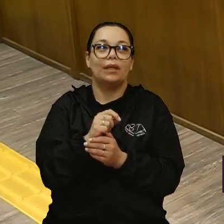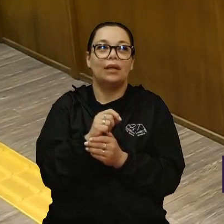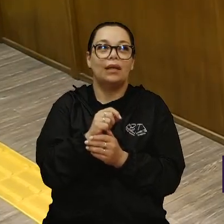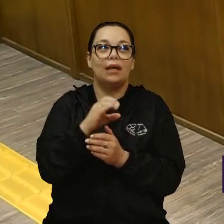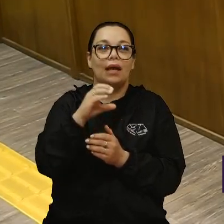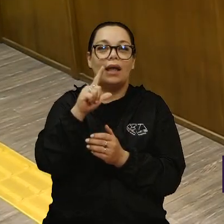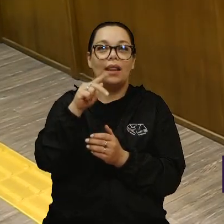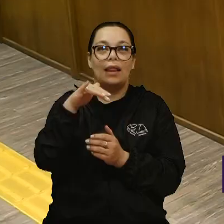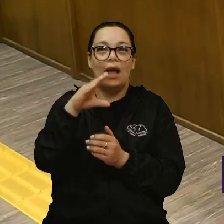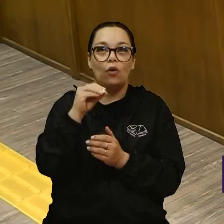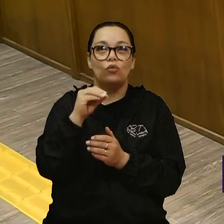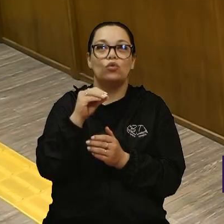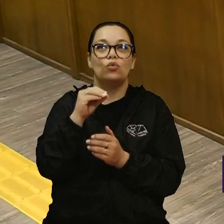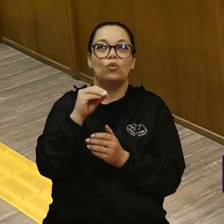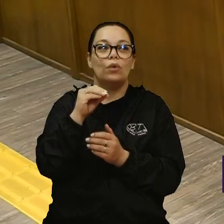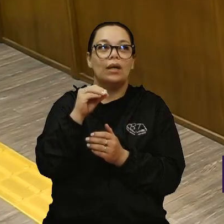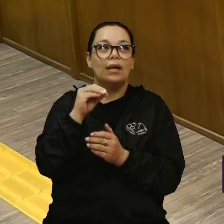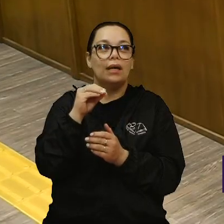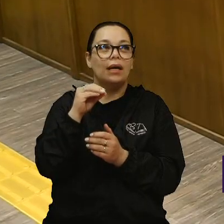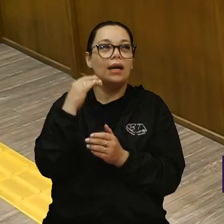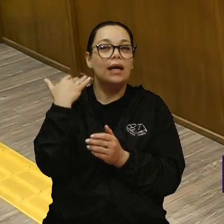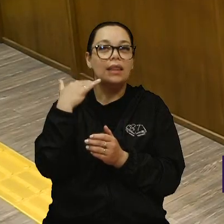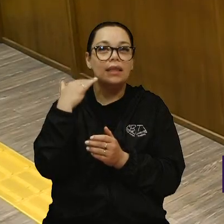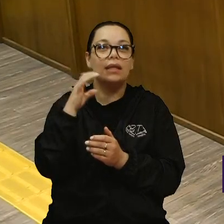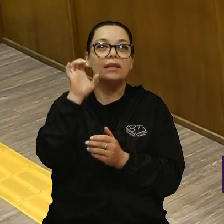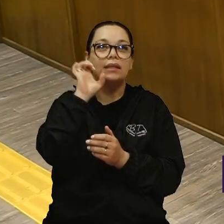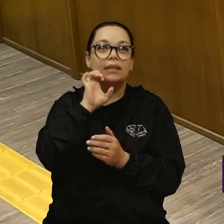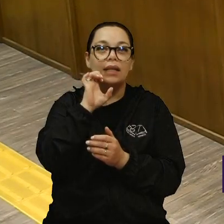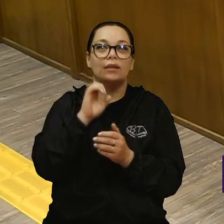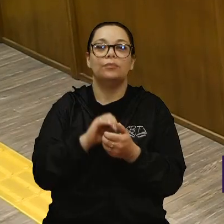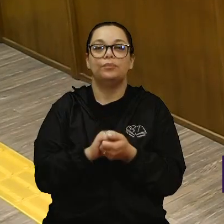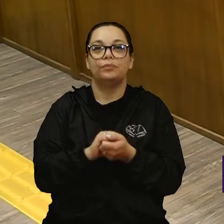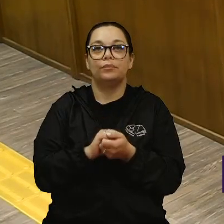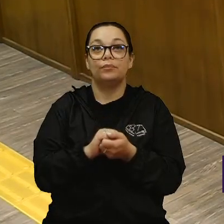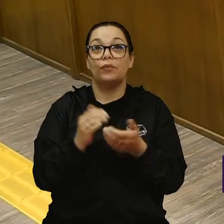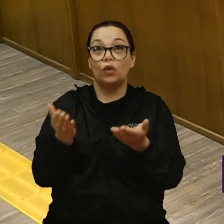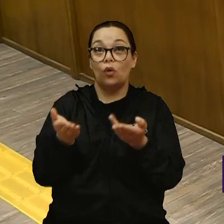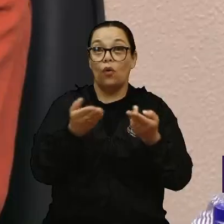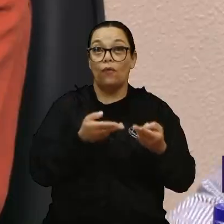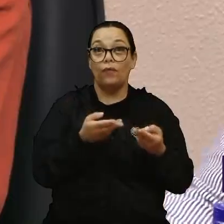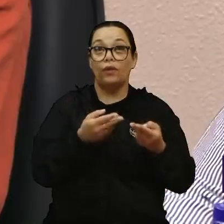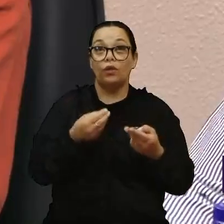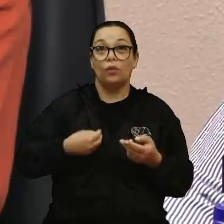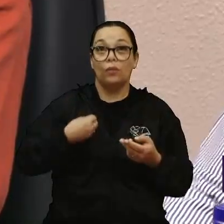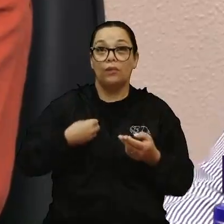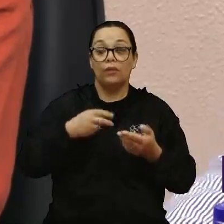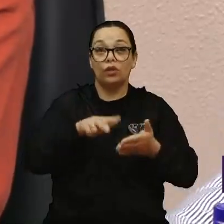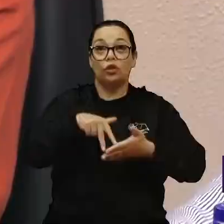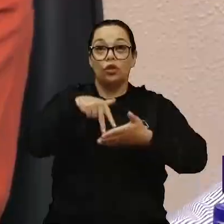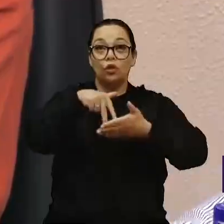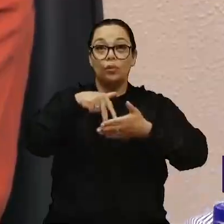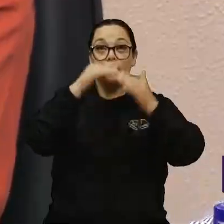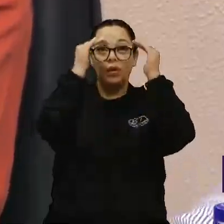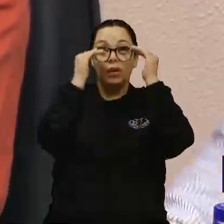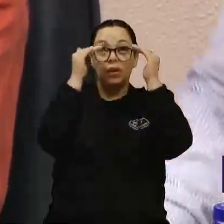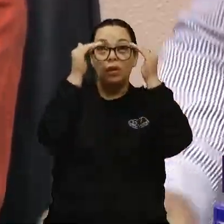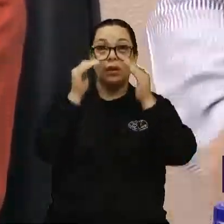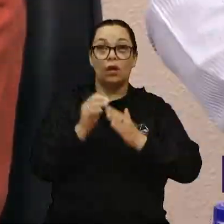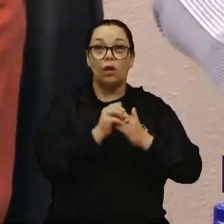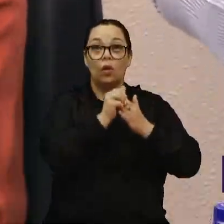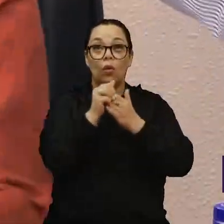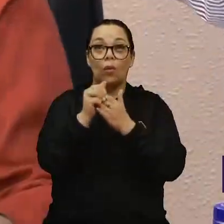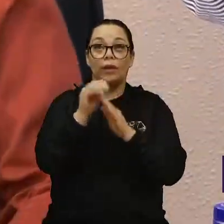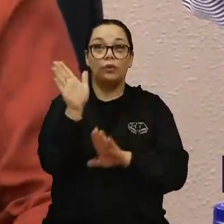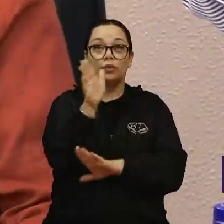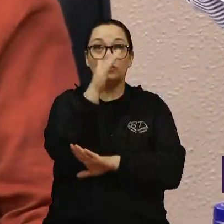vereadora Andressa Marques e vereadora Estela Balardim. Convido os presentes para a imposição de respeito a acompanharmos